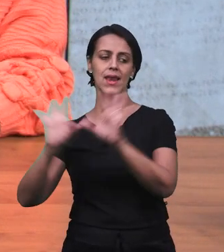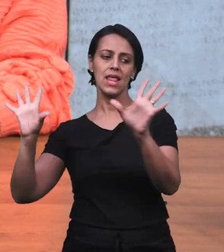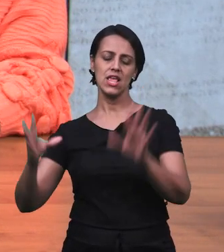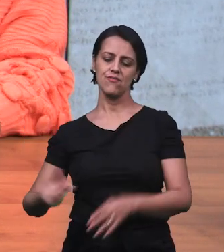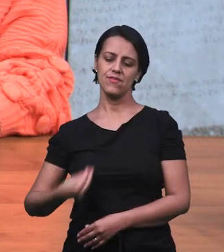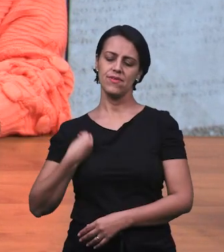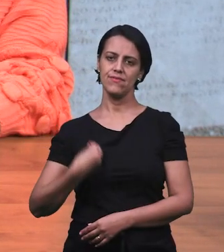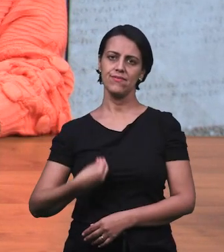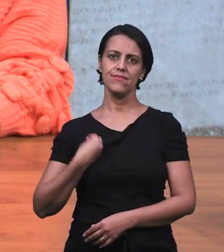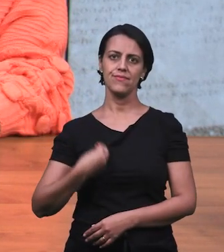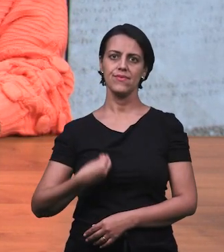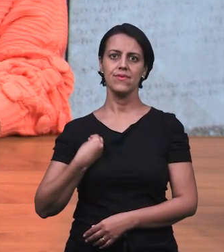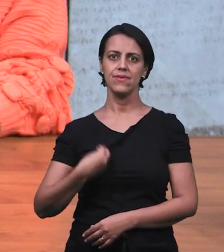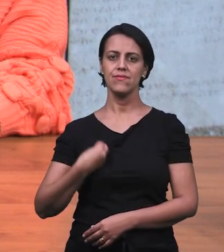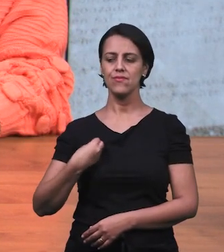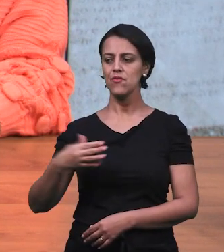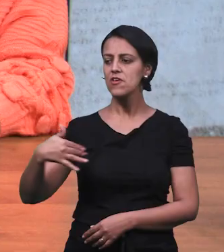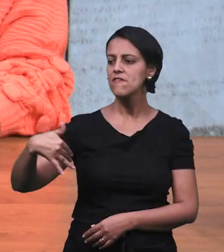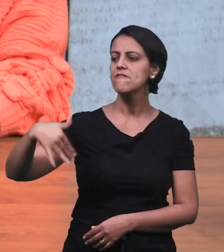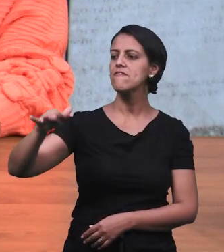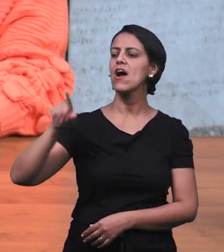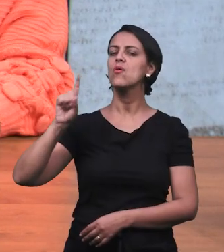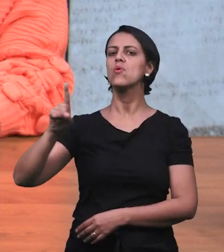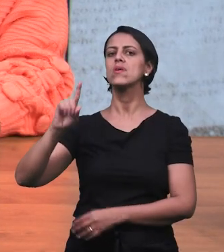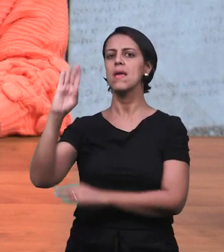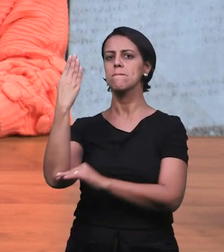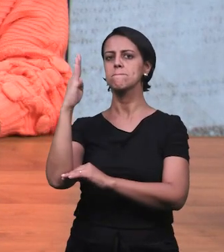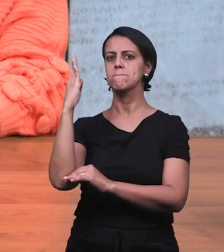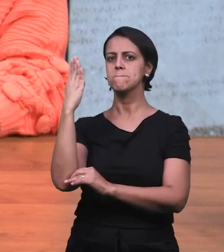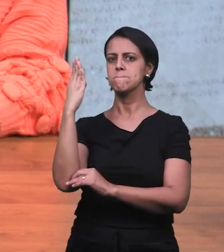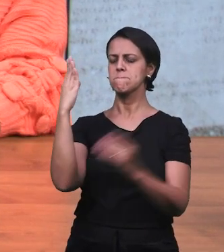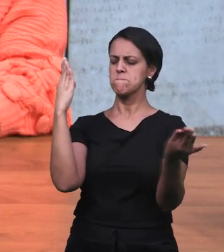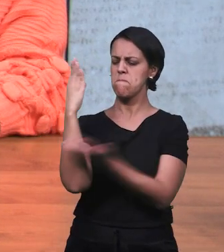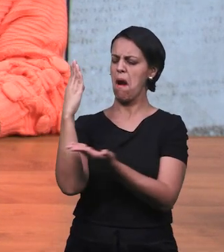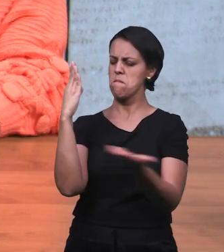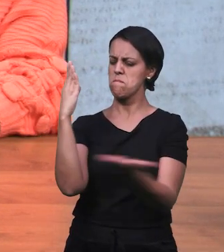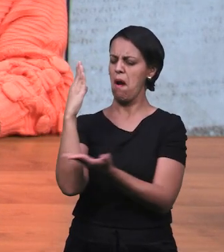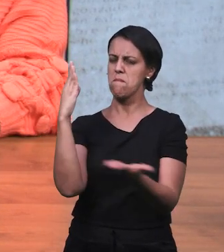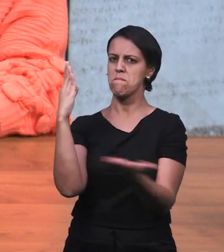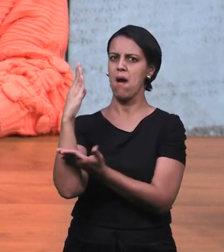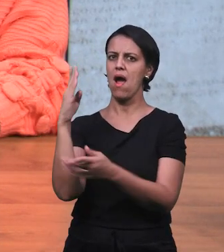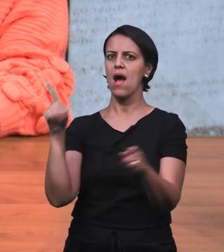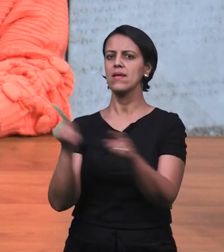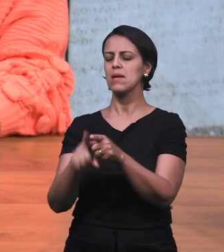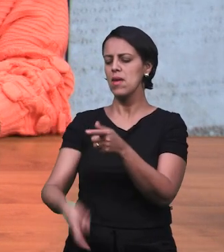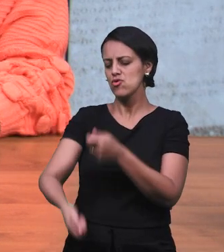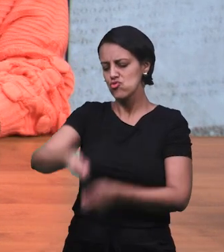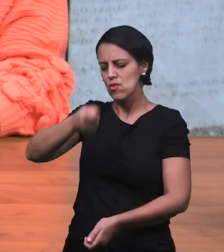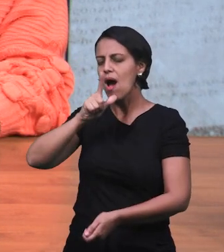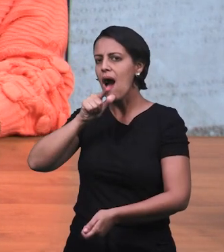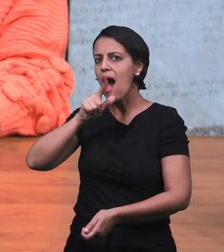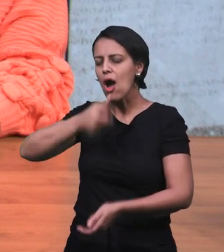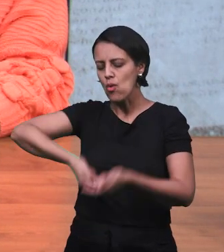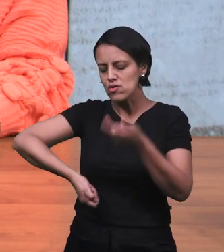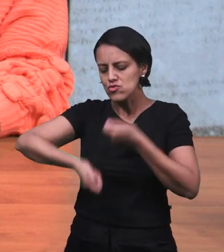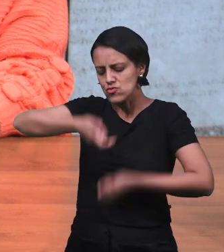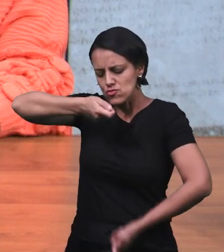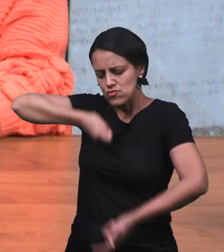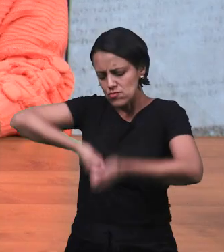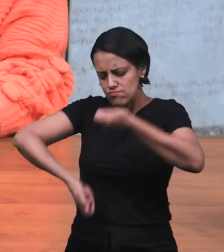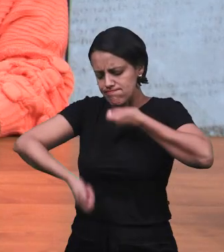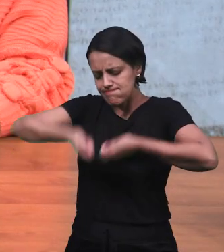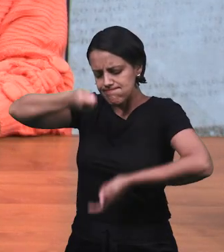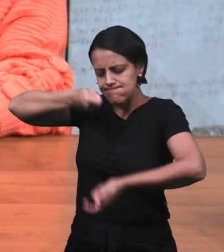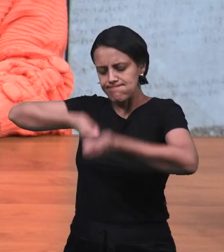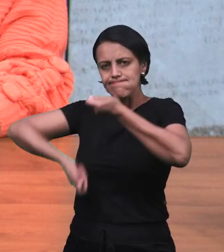sejam rachadores de lenha e tiradores de água para toda a congregação, como os